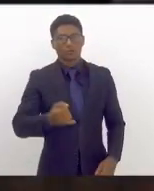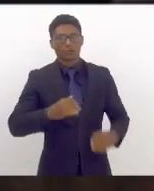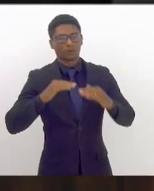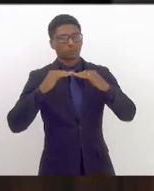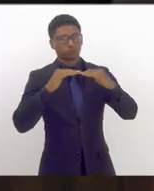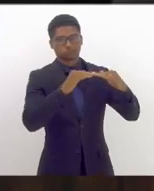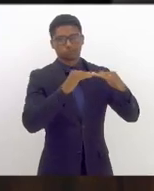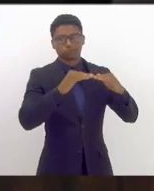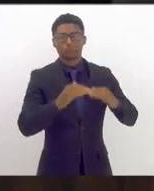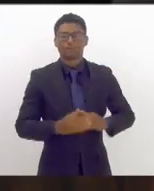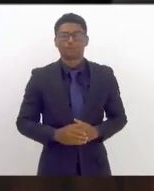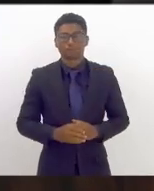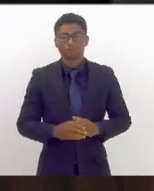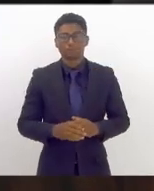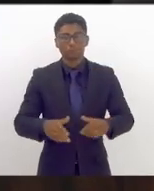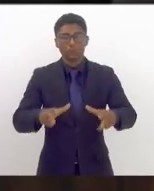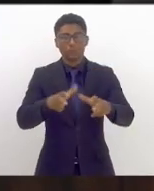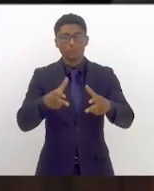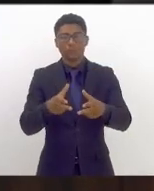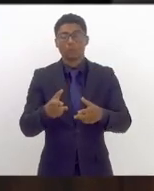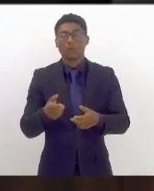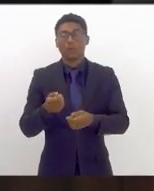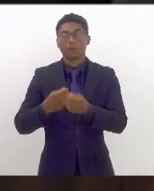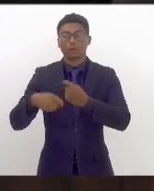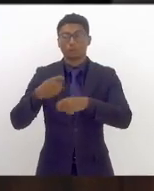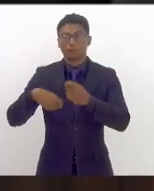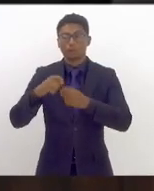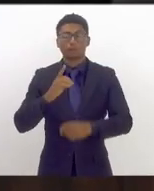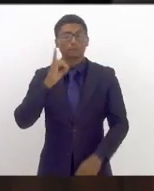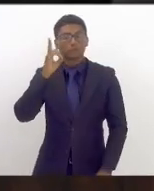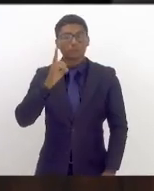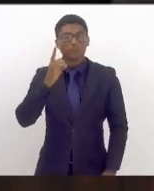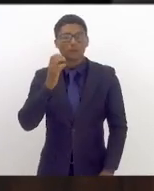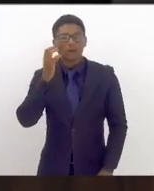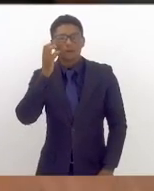pela comissão de Economia Deputado Valdete Carneiro